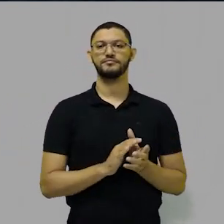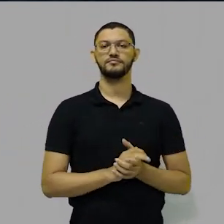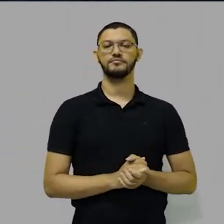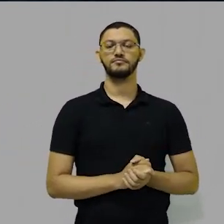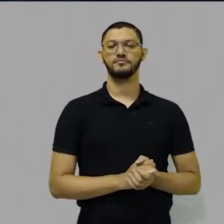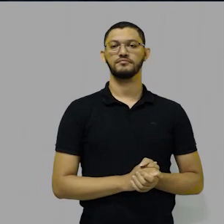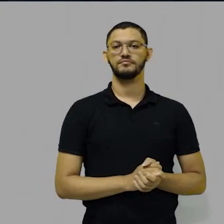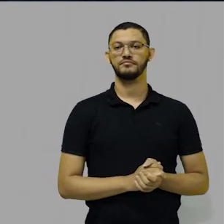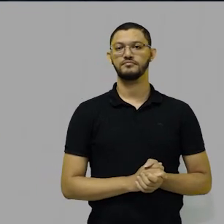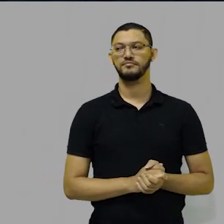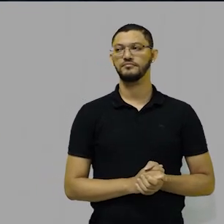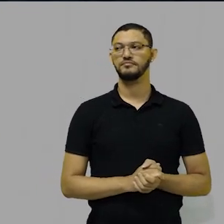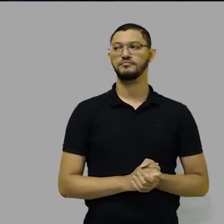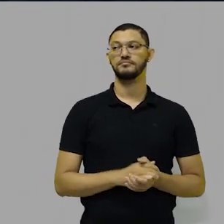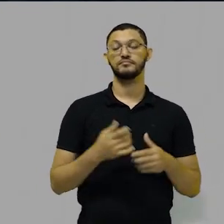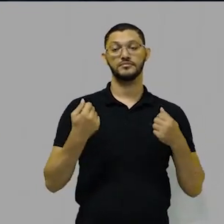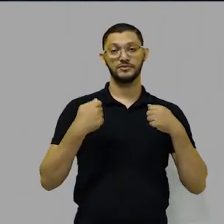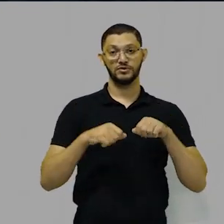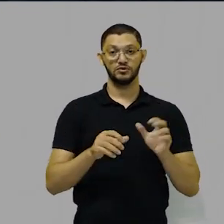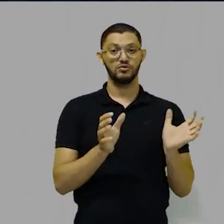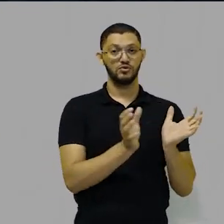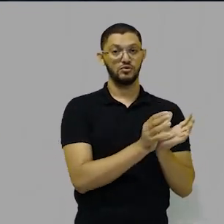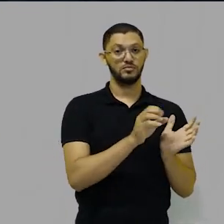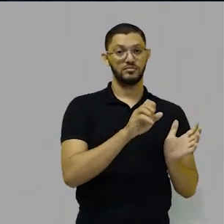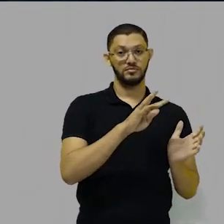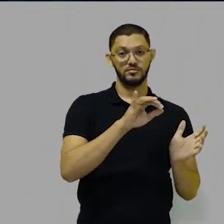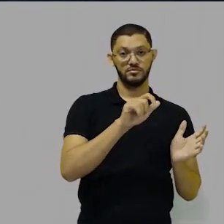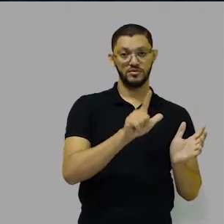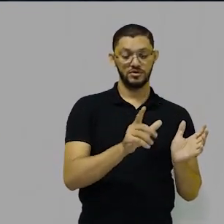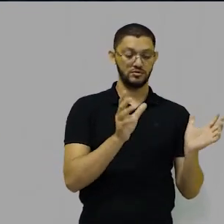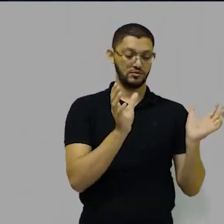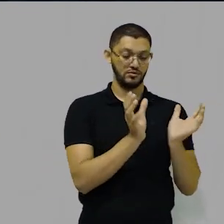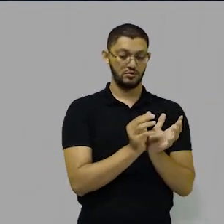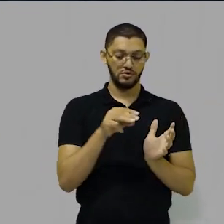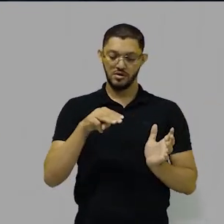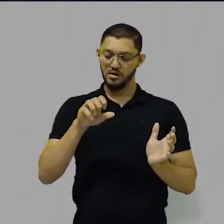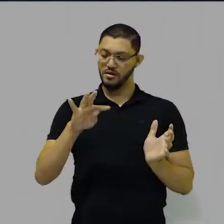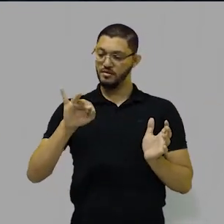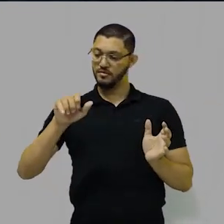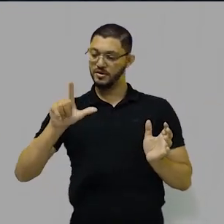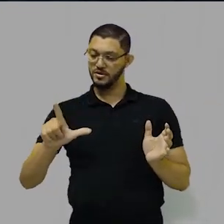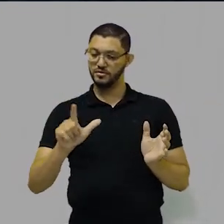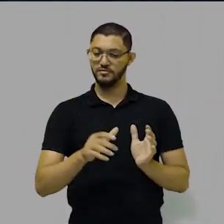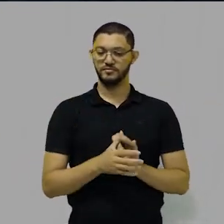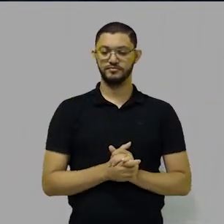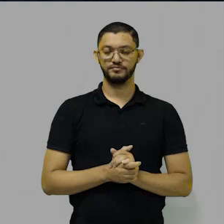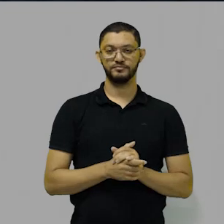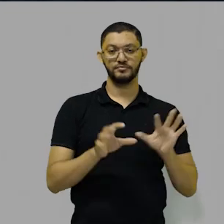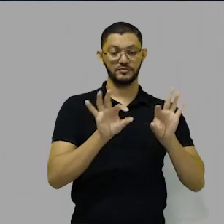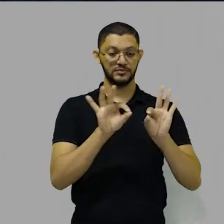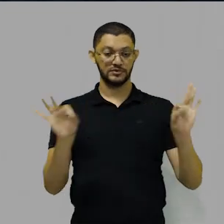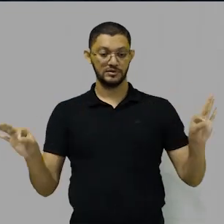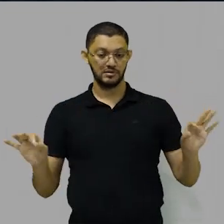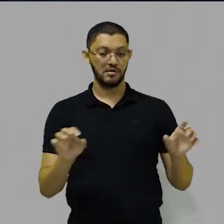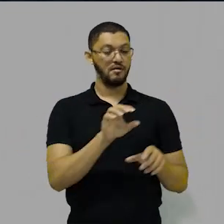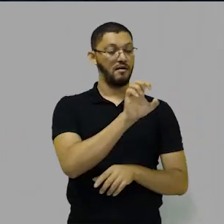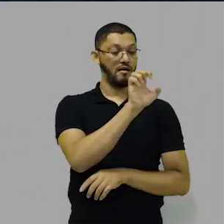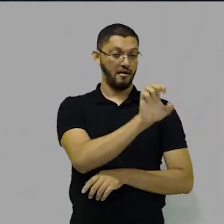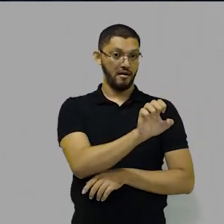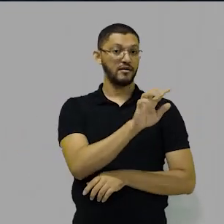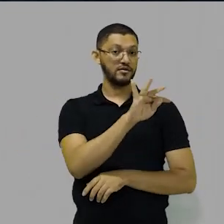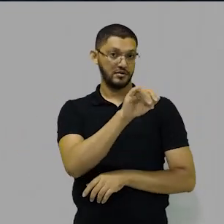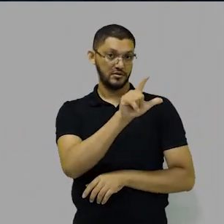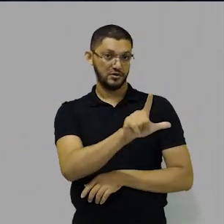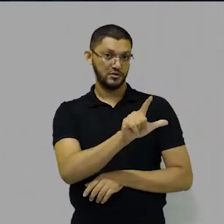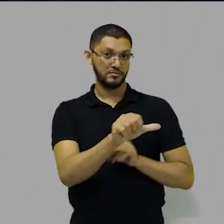ordem alfabética. Então, eu tenho o grupo etil e o grupo metil. Né? Na ordem alfabética, quem vem primeiro? O grupo